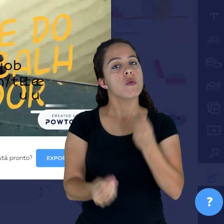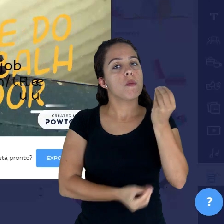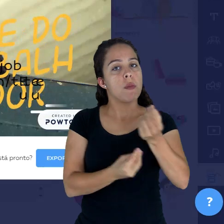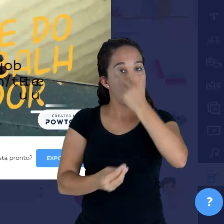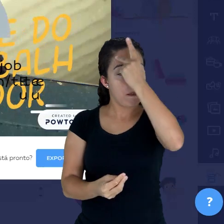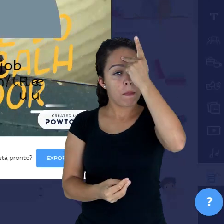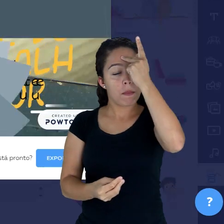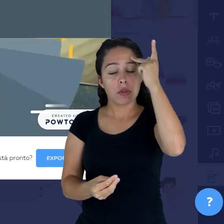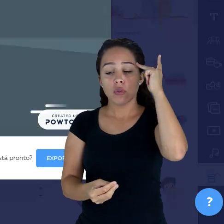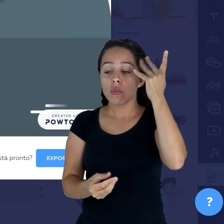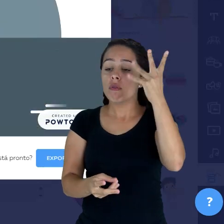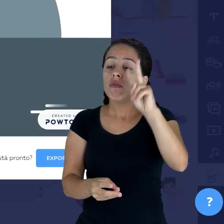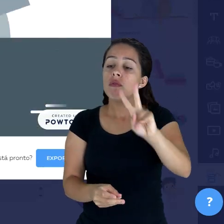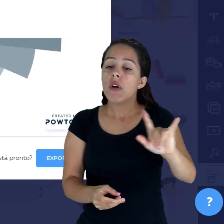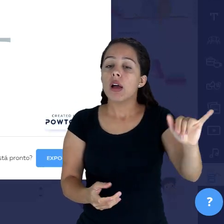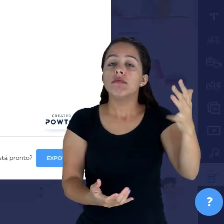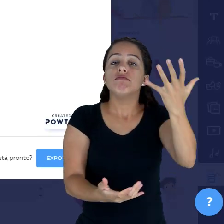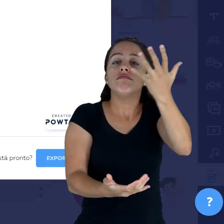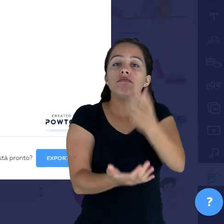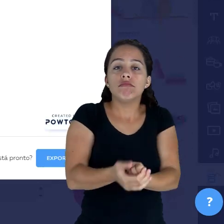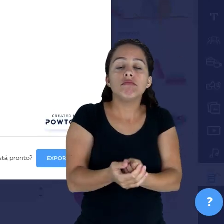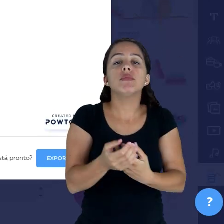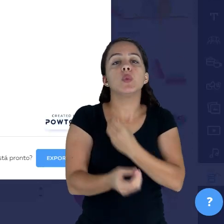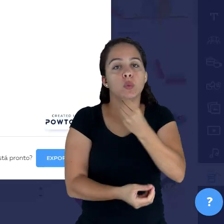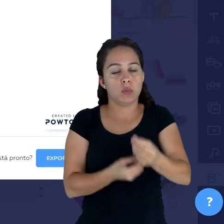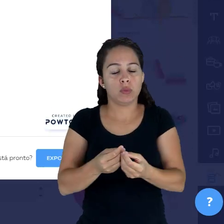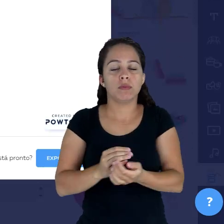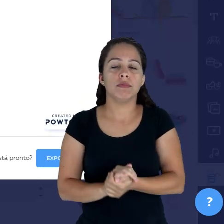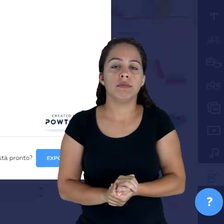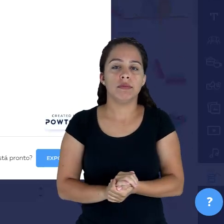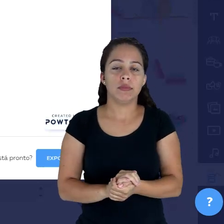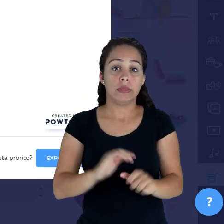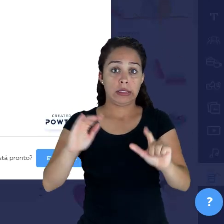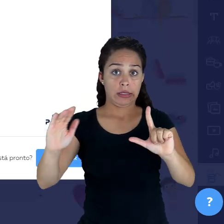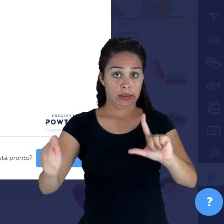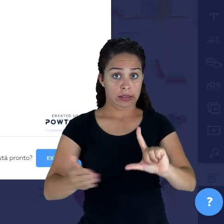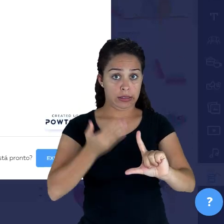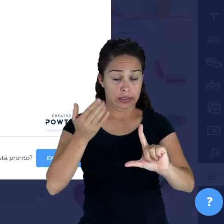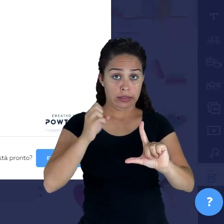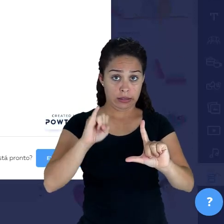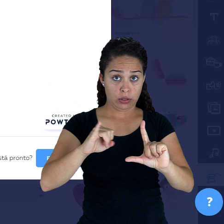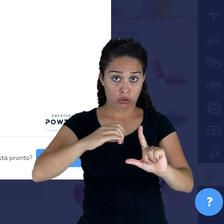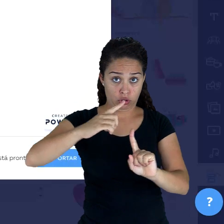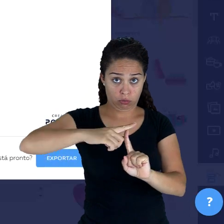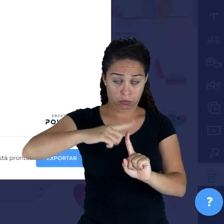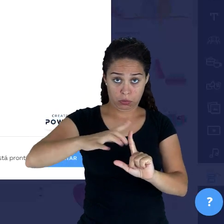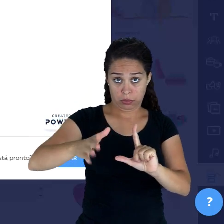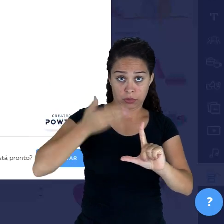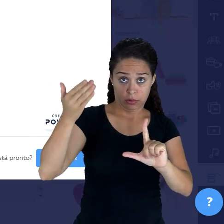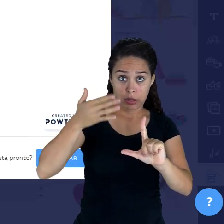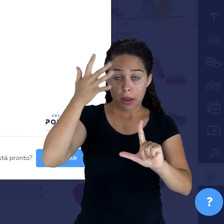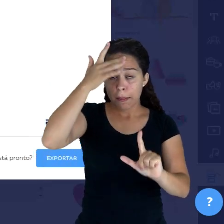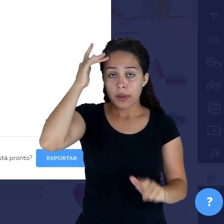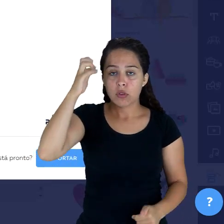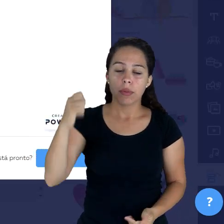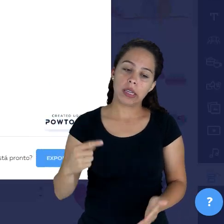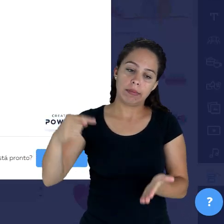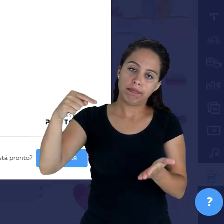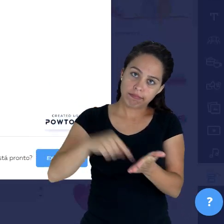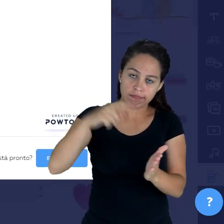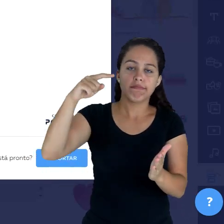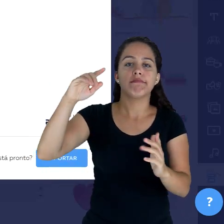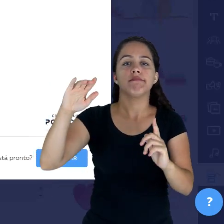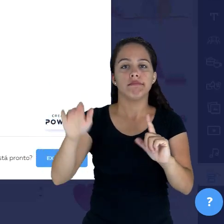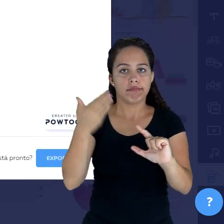seja exportado em formato de slide para cada slide o usuário vai ter que clicar